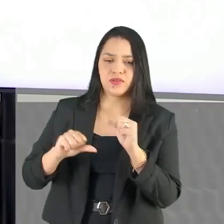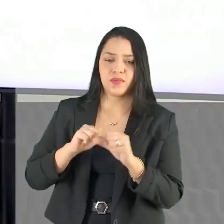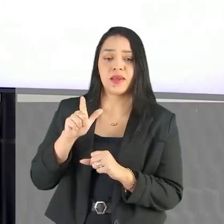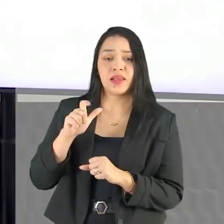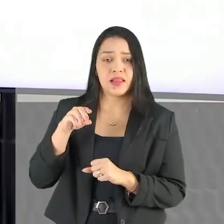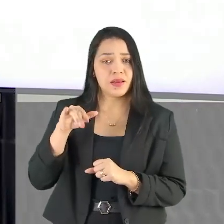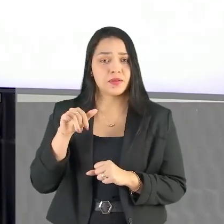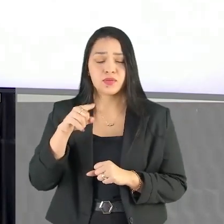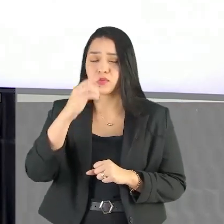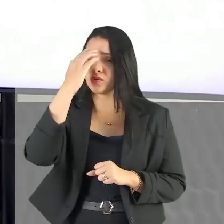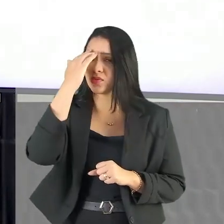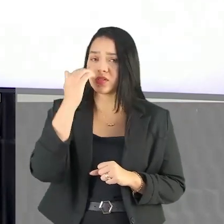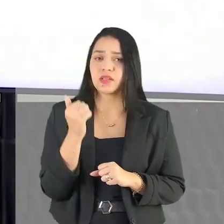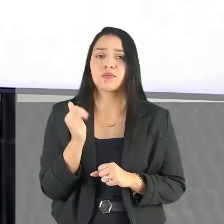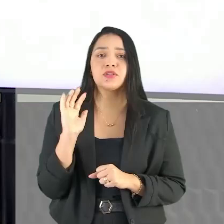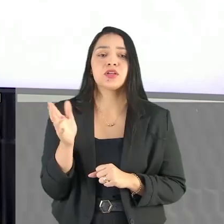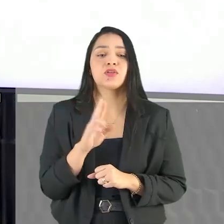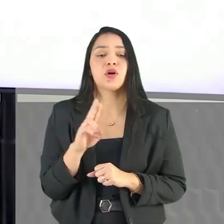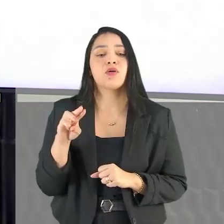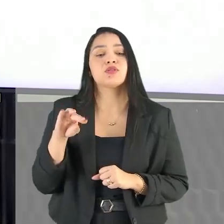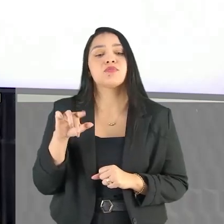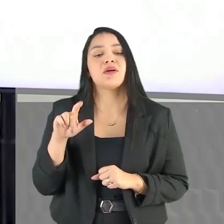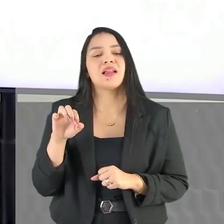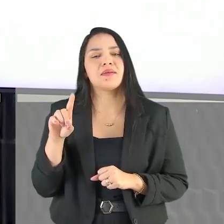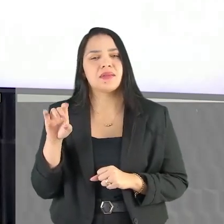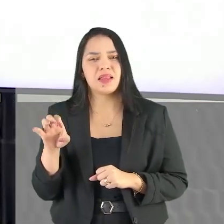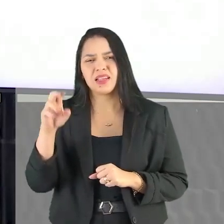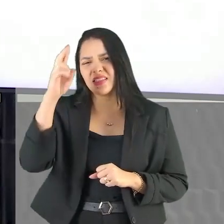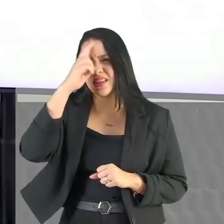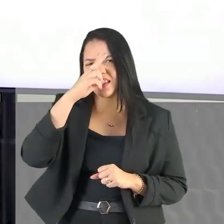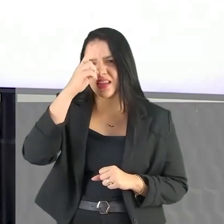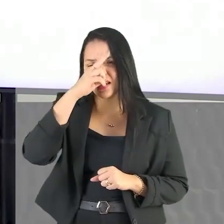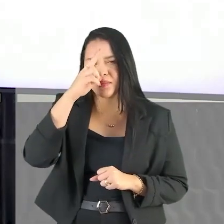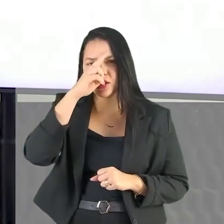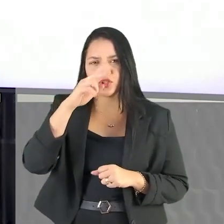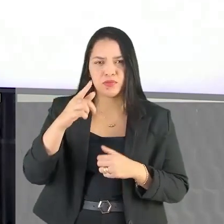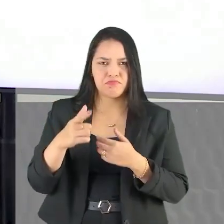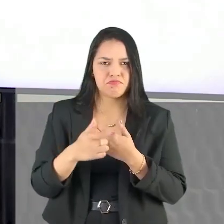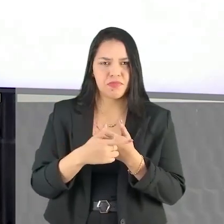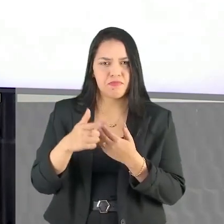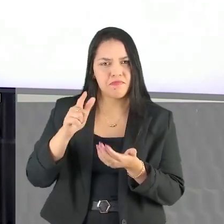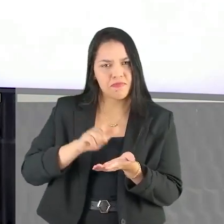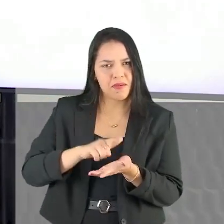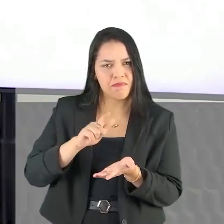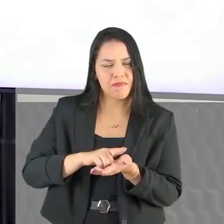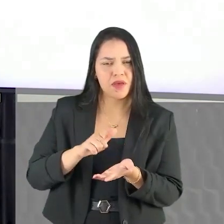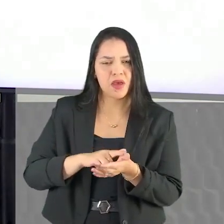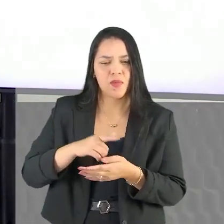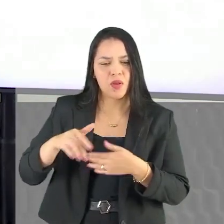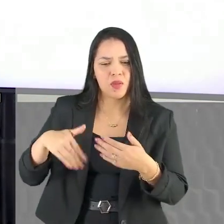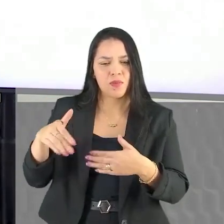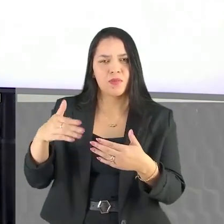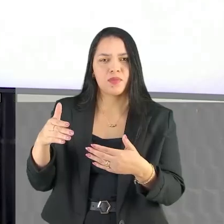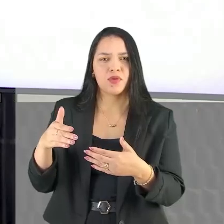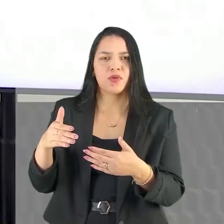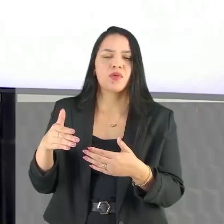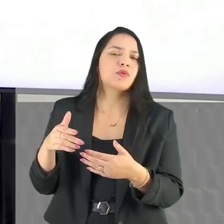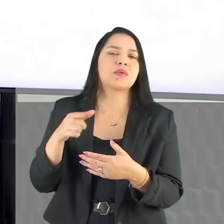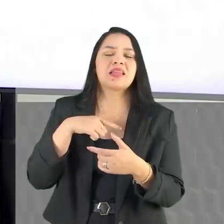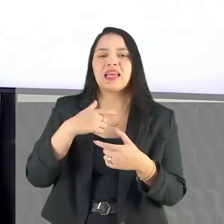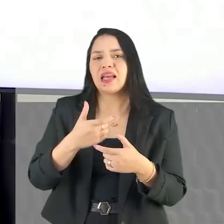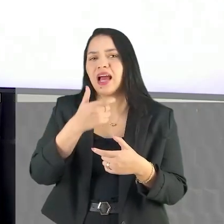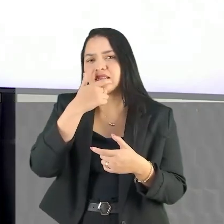em lâmina, sabe disso? Então isso aí já é chamado de maleabilidade. Lembra aquelas lâminas de papel alumínio? que a gente usa muito para cobrir sanduíche natural,